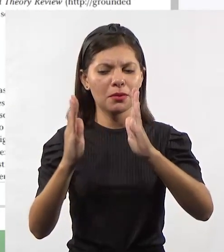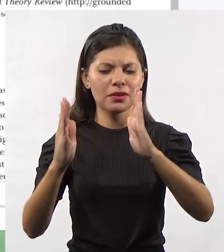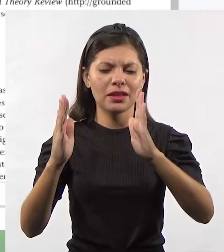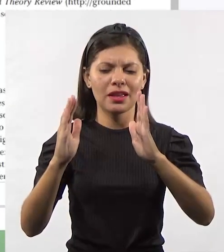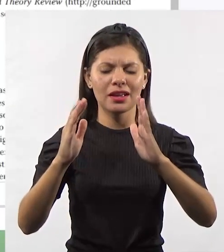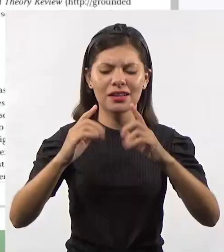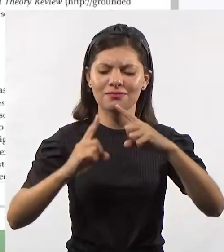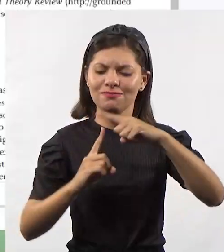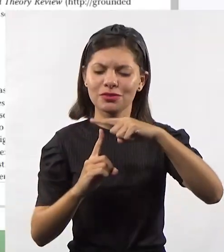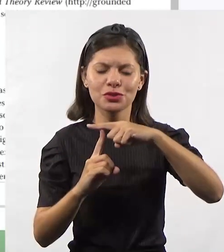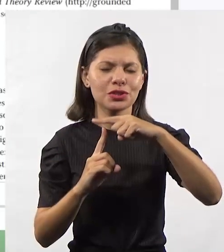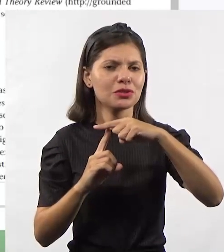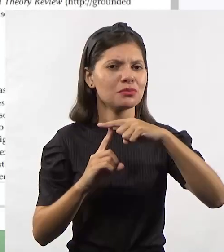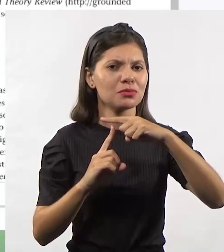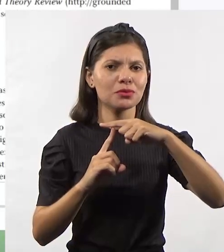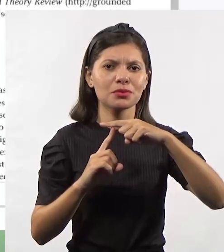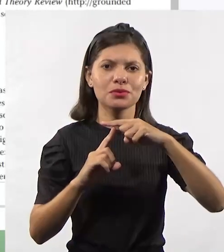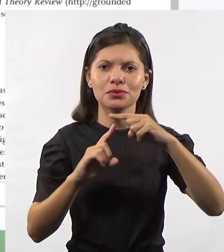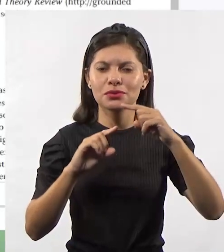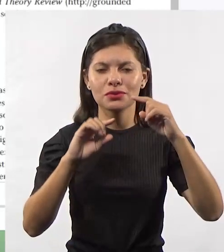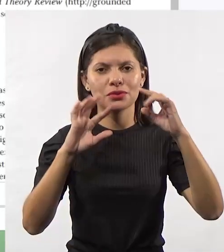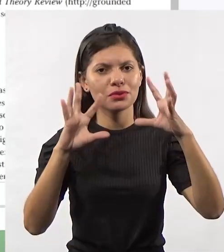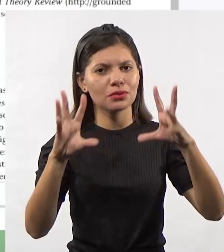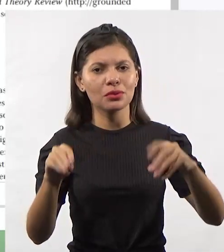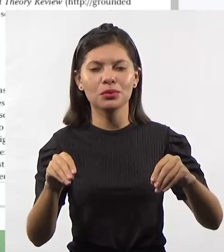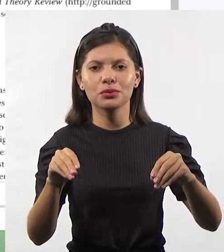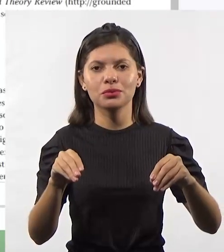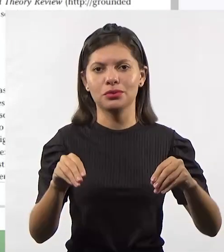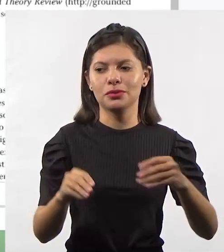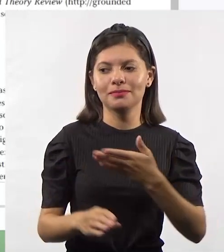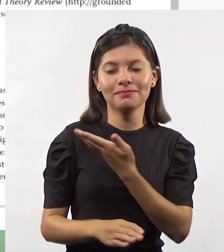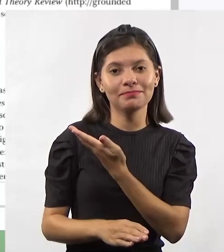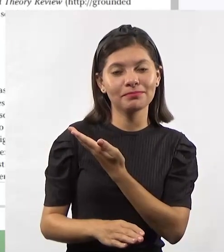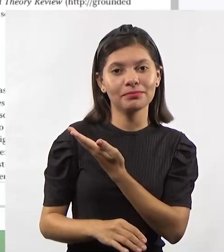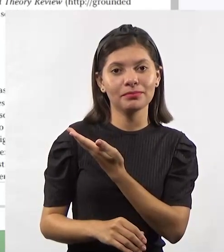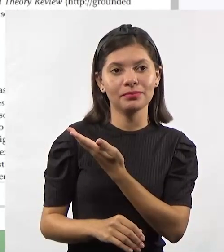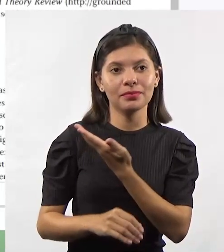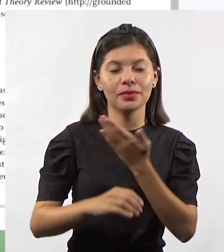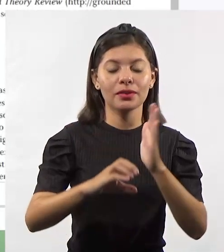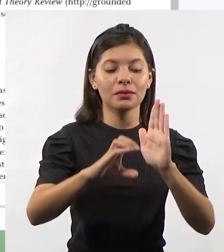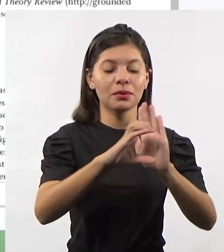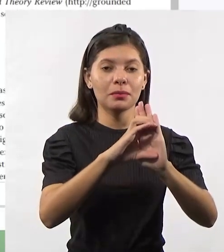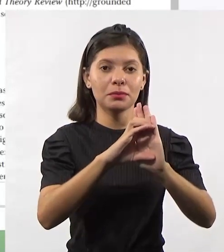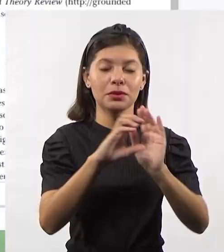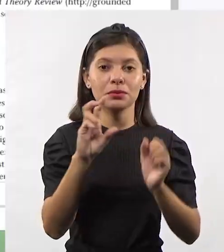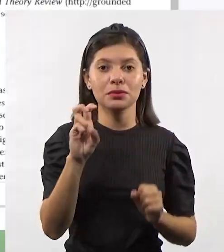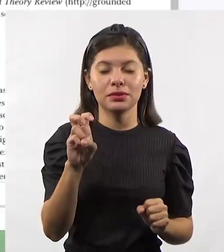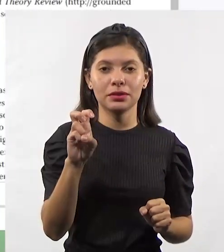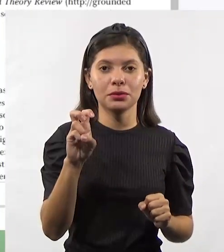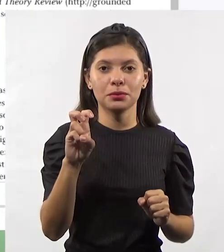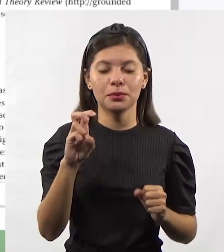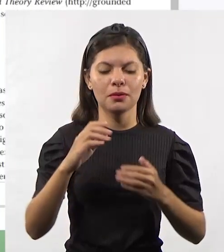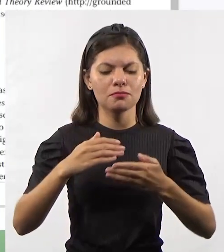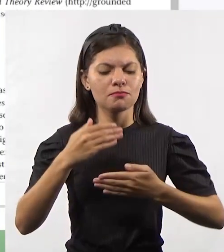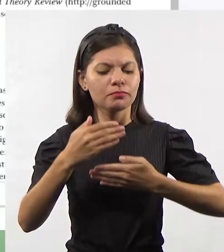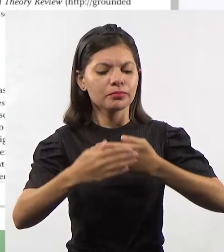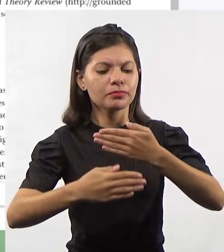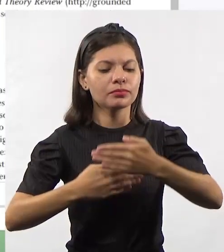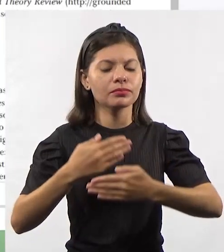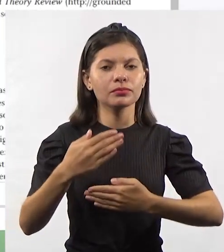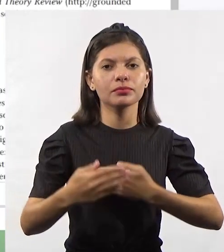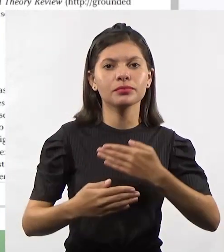títulos que nós falamos então eu tenho aqui ó lá no capítulo 5 os procedimentos a pesquisa